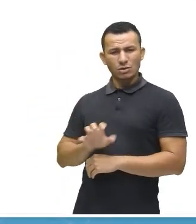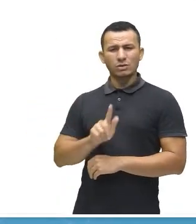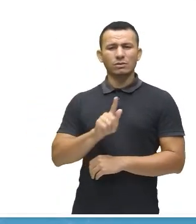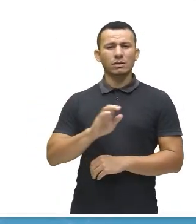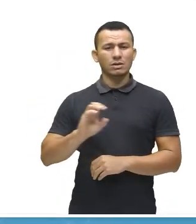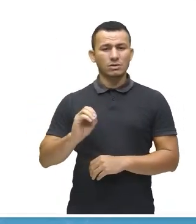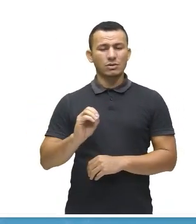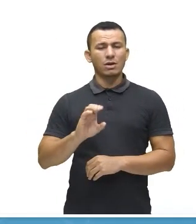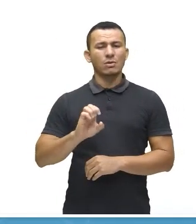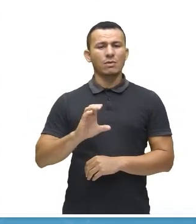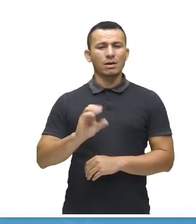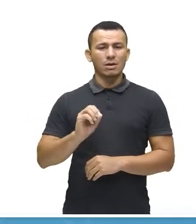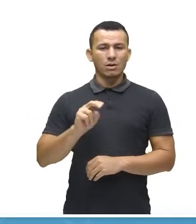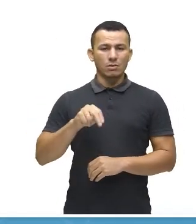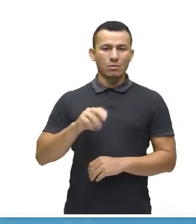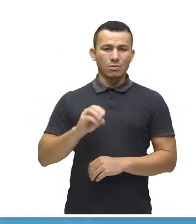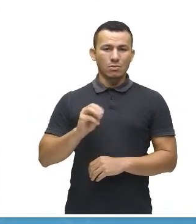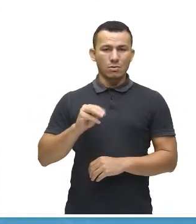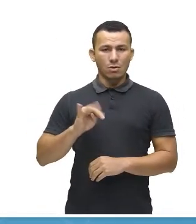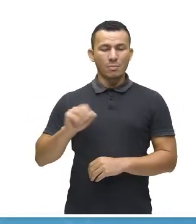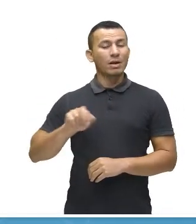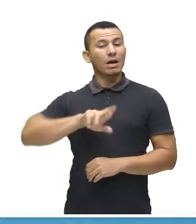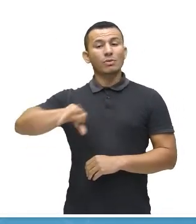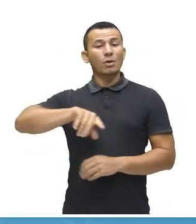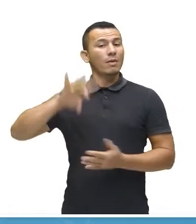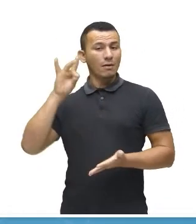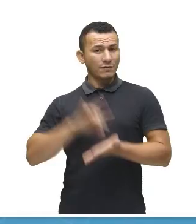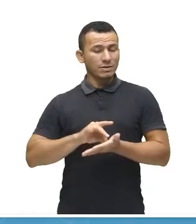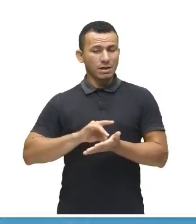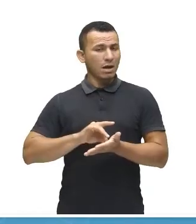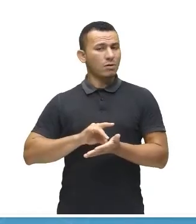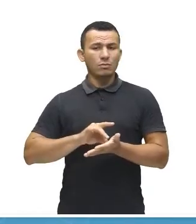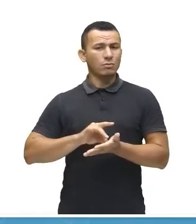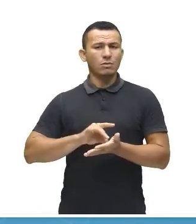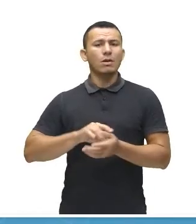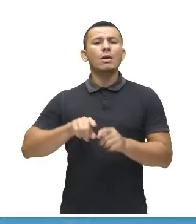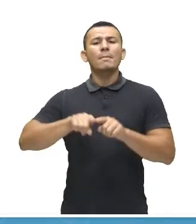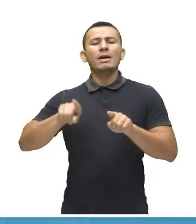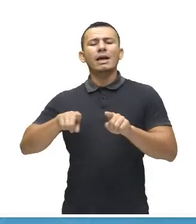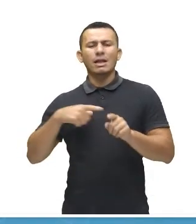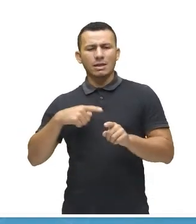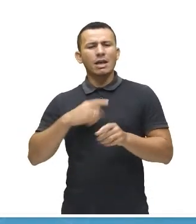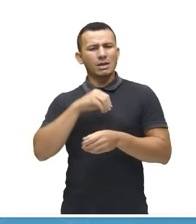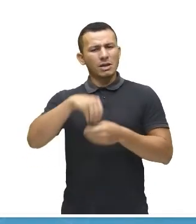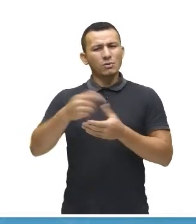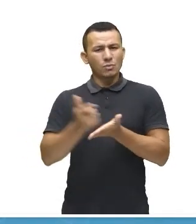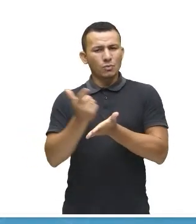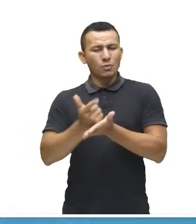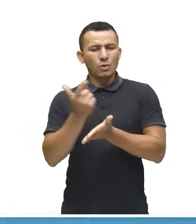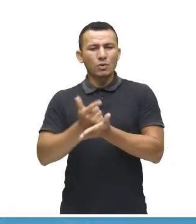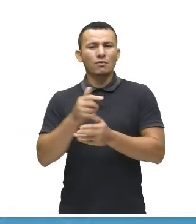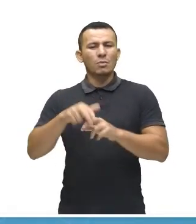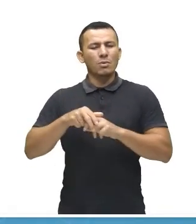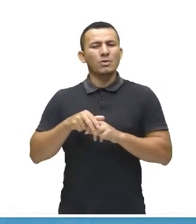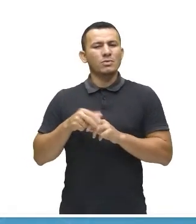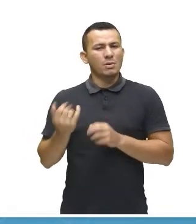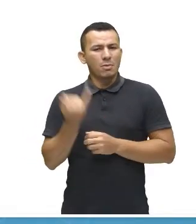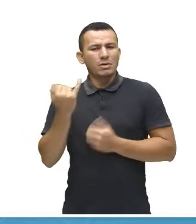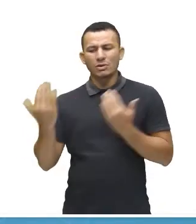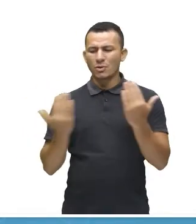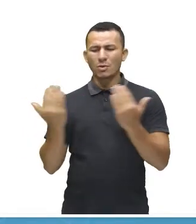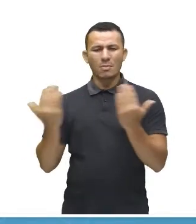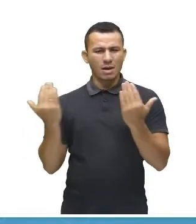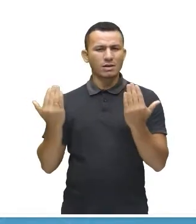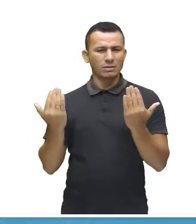uma divisão oficial, mas que vem nos livros didáticos porque é muito importante a gente entender os contrastes que existem entre